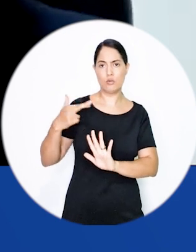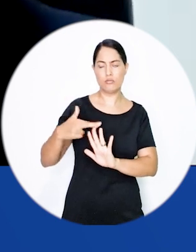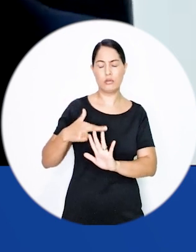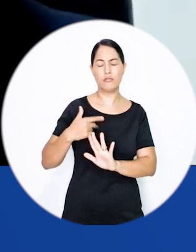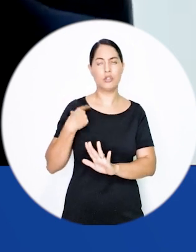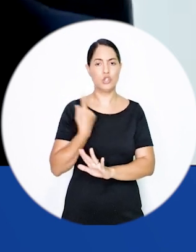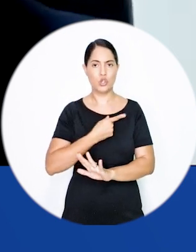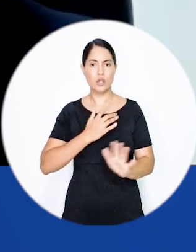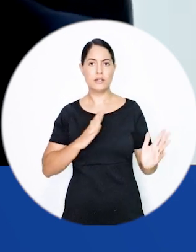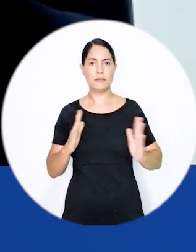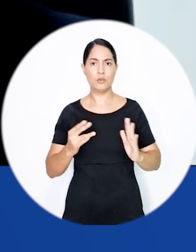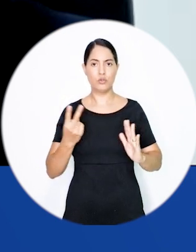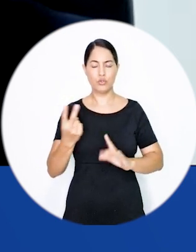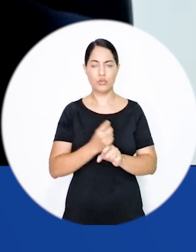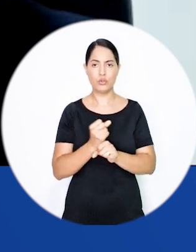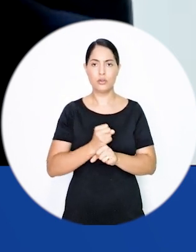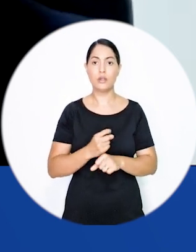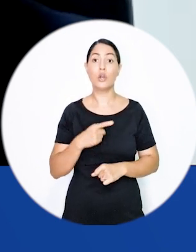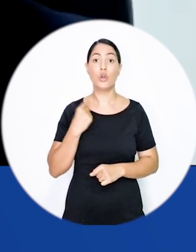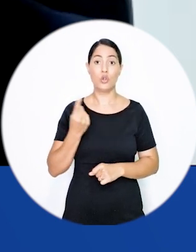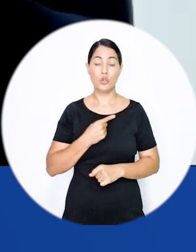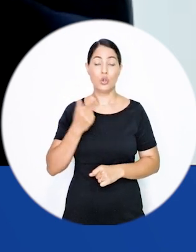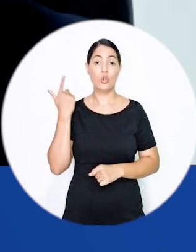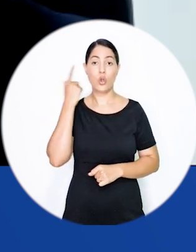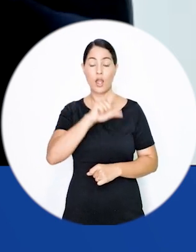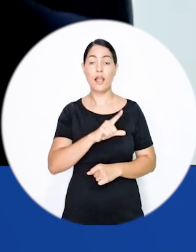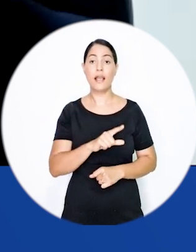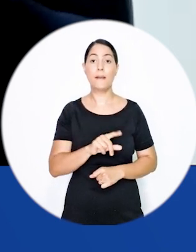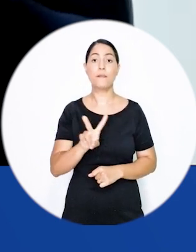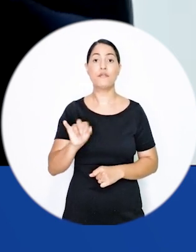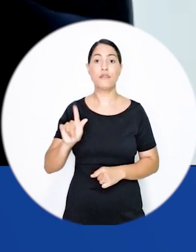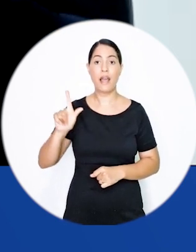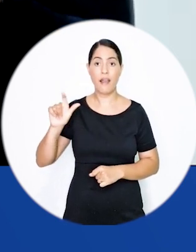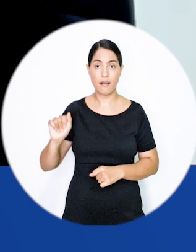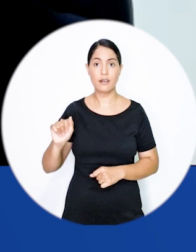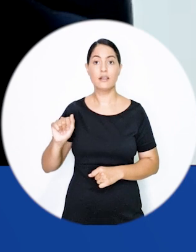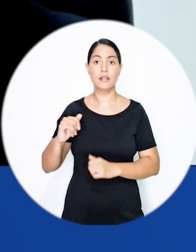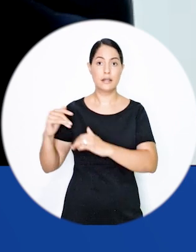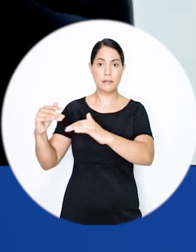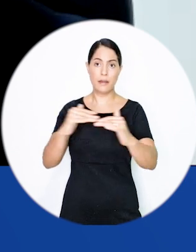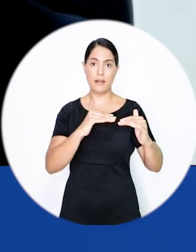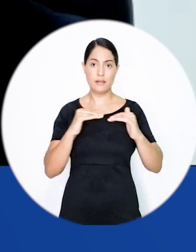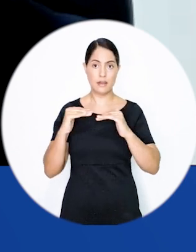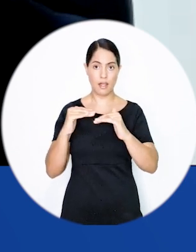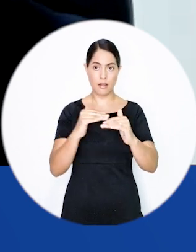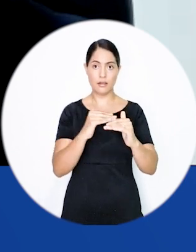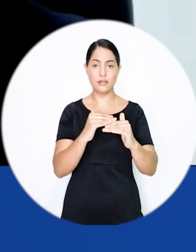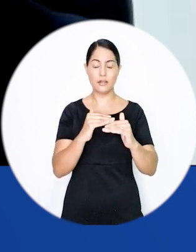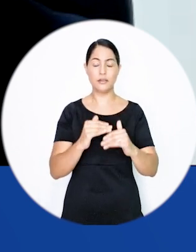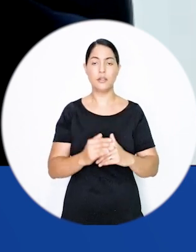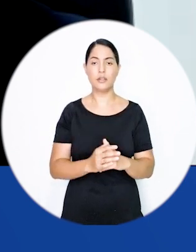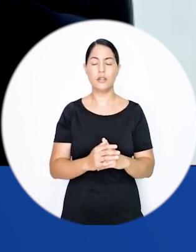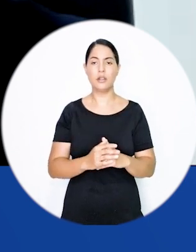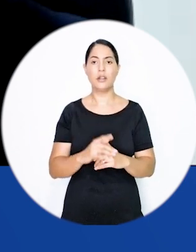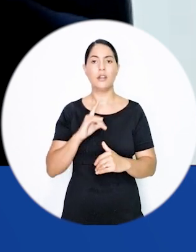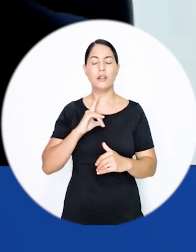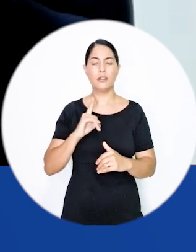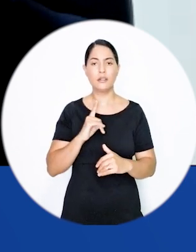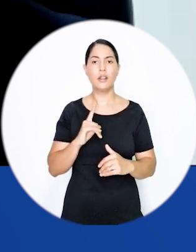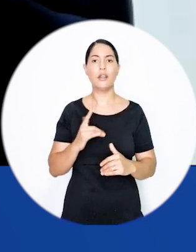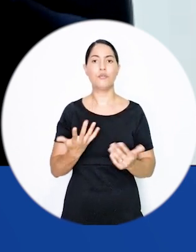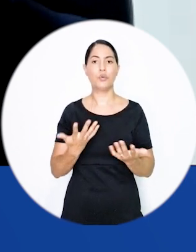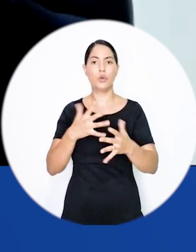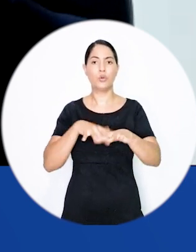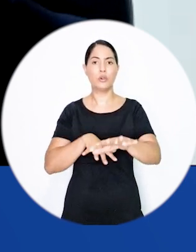resoluções importantes ao longo desses 2 anos. Nós criamos vagas paritárias para o 5º, com uma